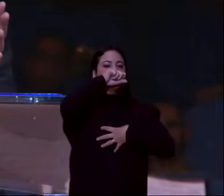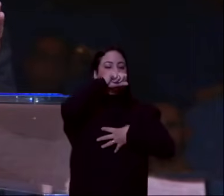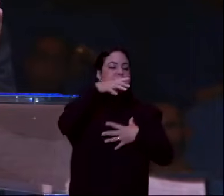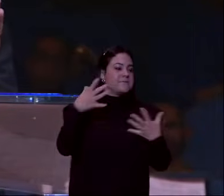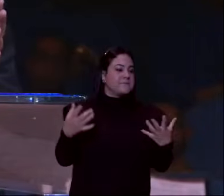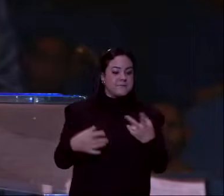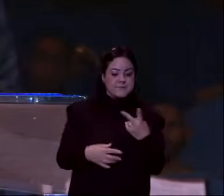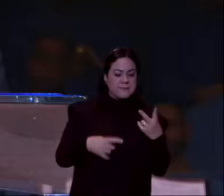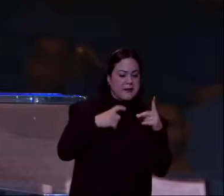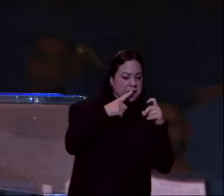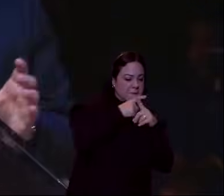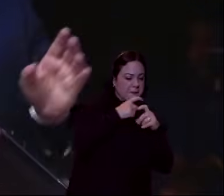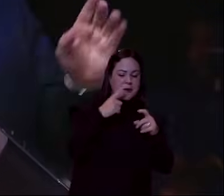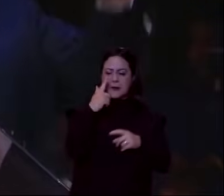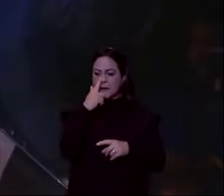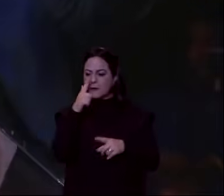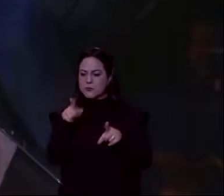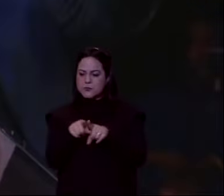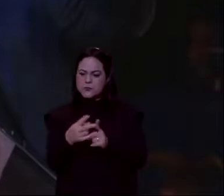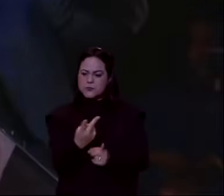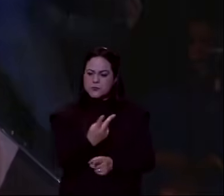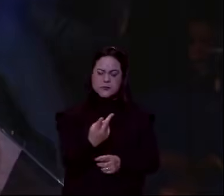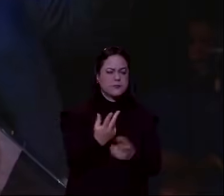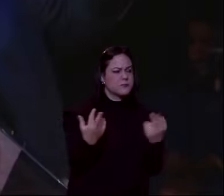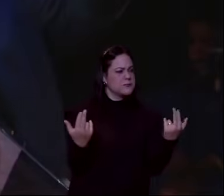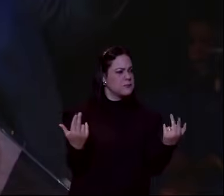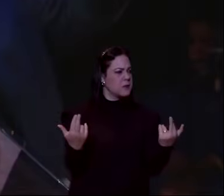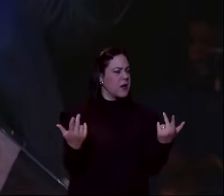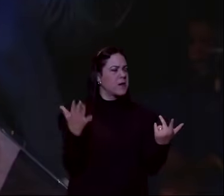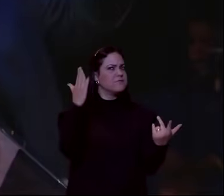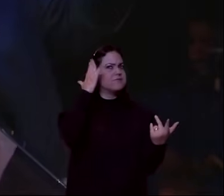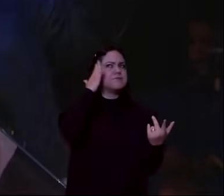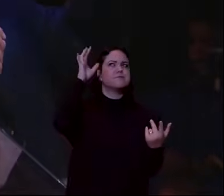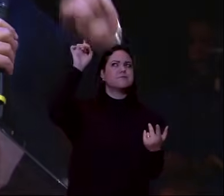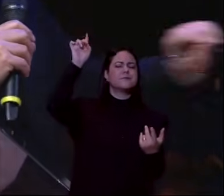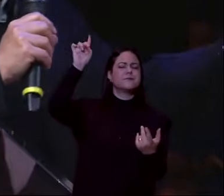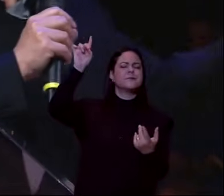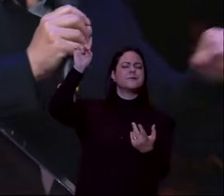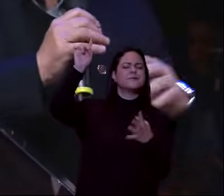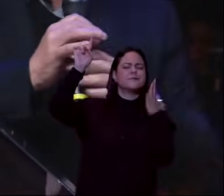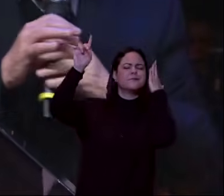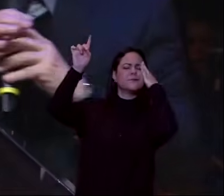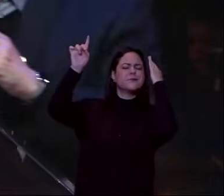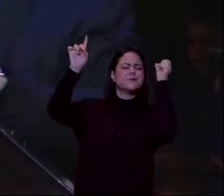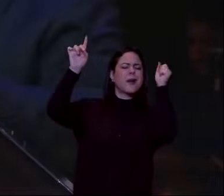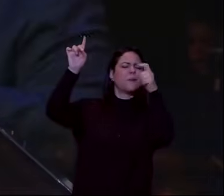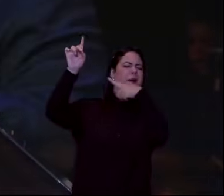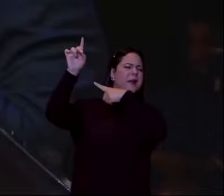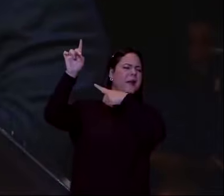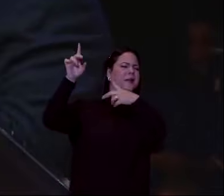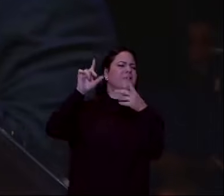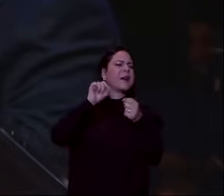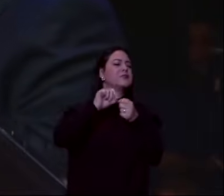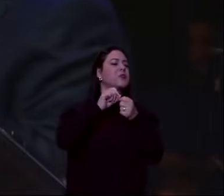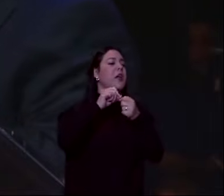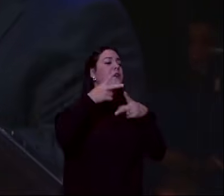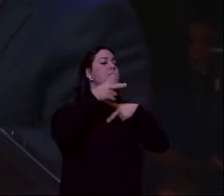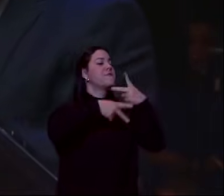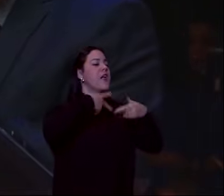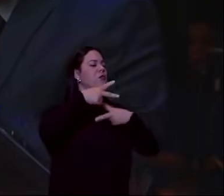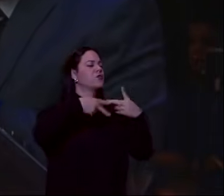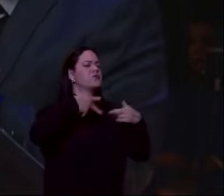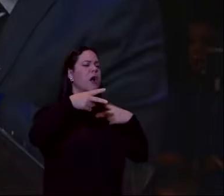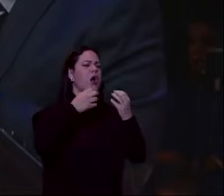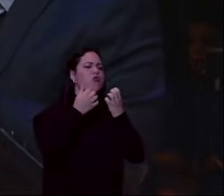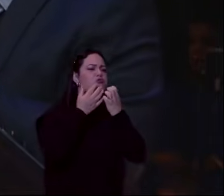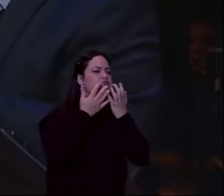dizendo a mesma coisa, e de repente, conectando na sabedoria de Deus, o que Deus está fazendo, Ele coloca o vento, o barulho